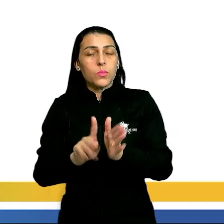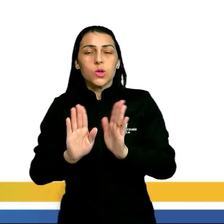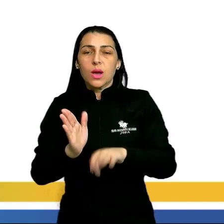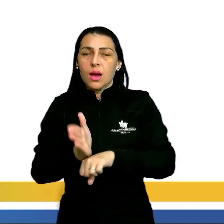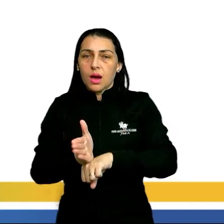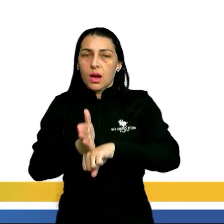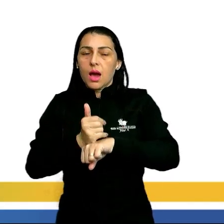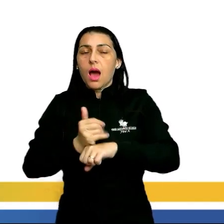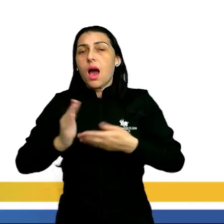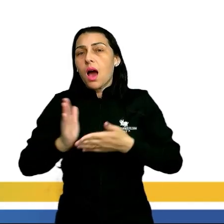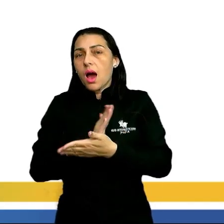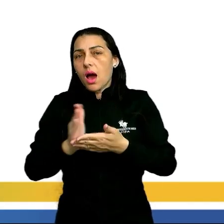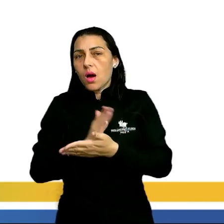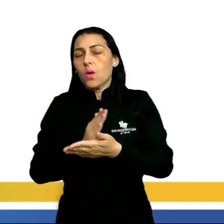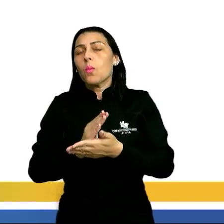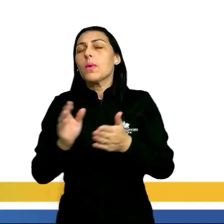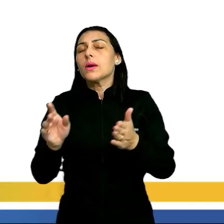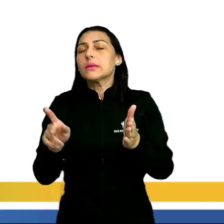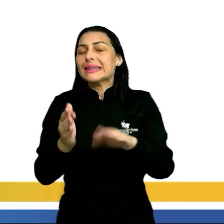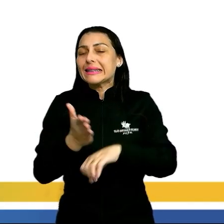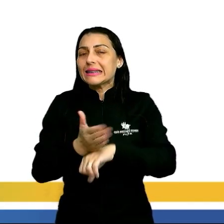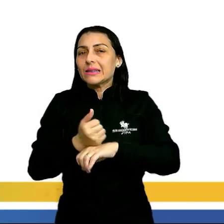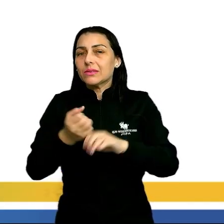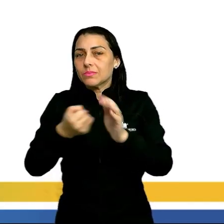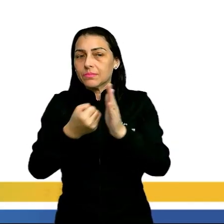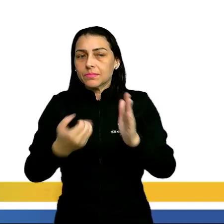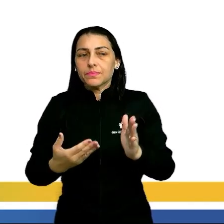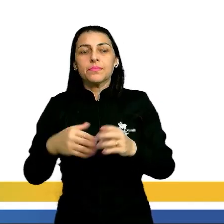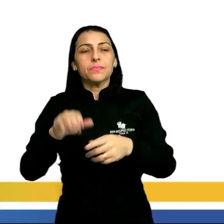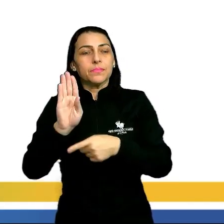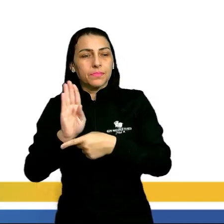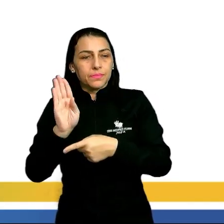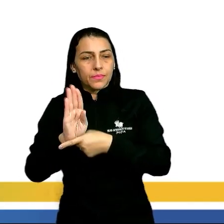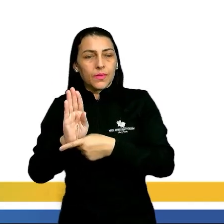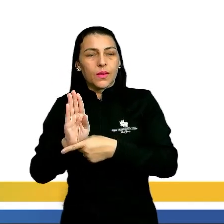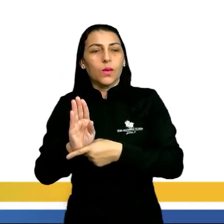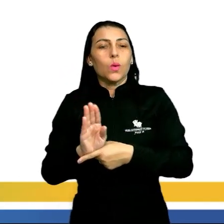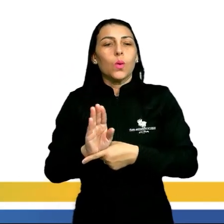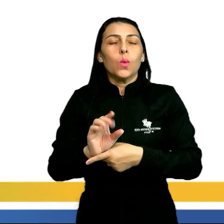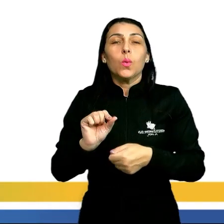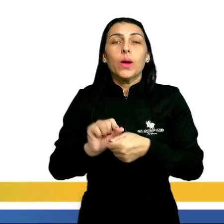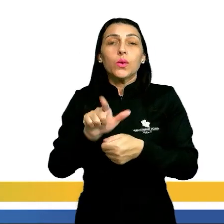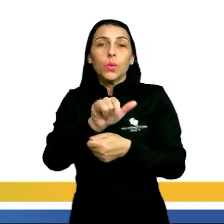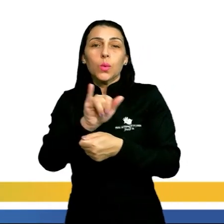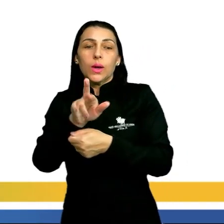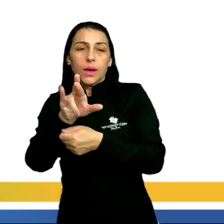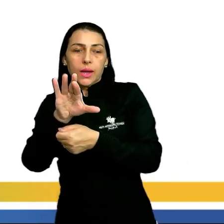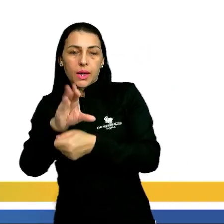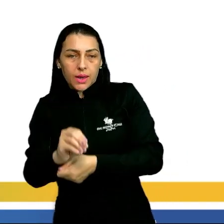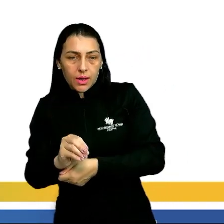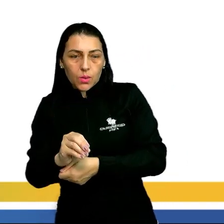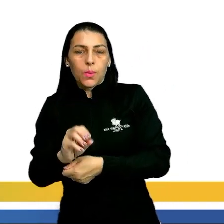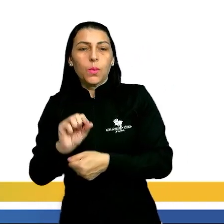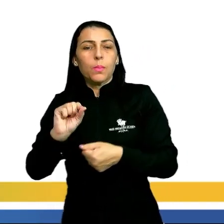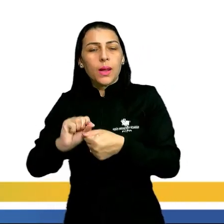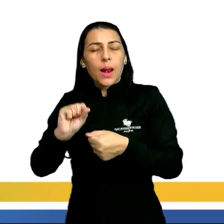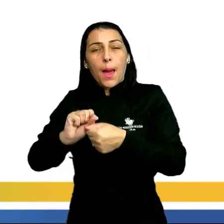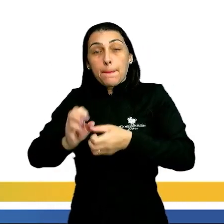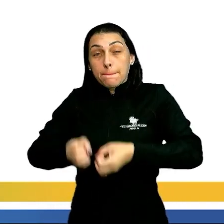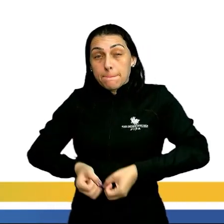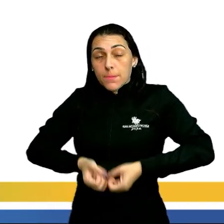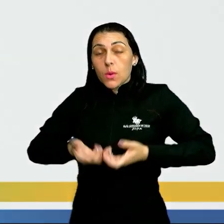já tenha aí algumas pré-características. Letra B, o empenho do eu lírico, e